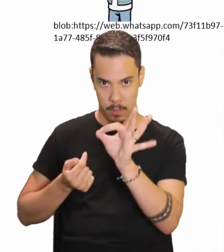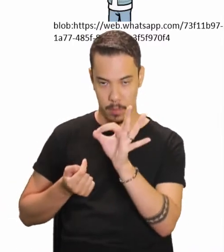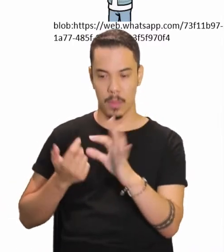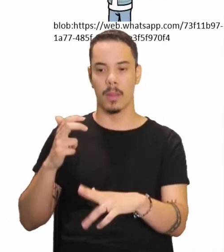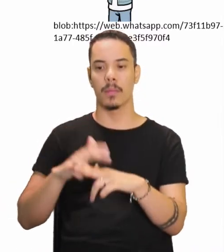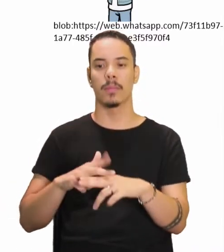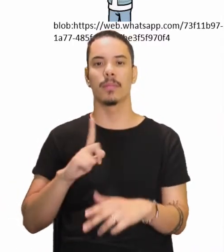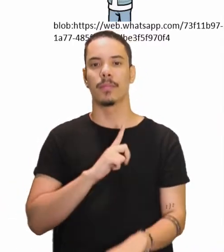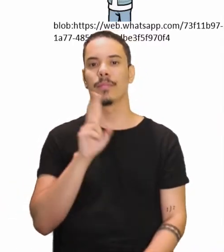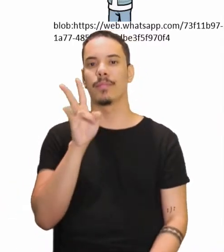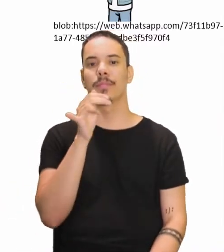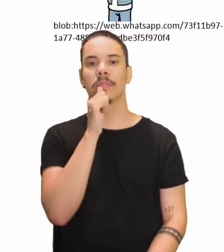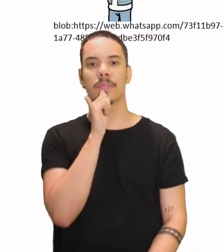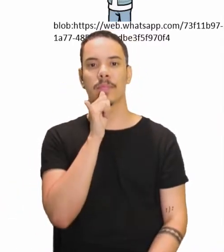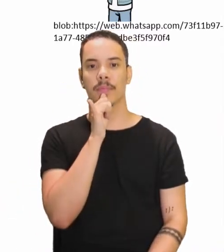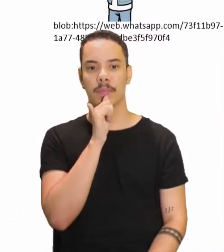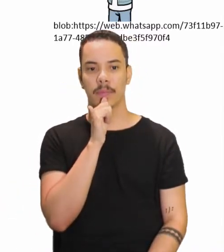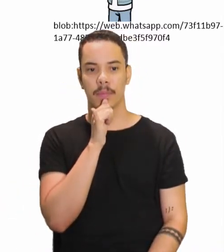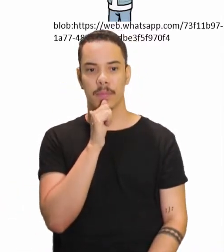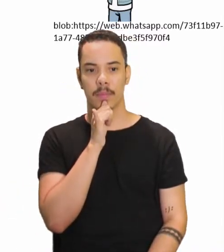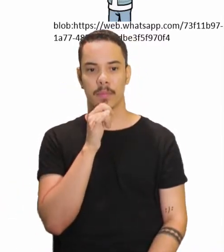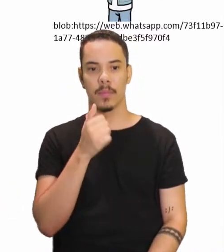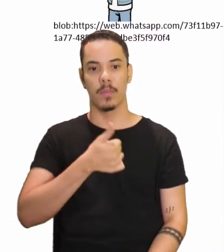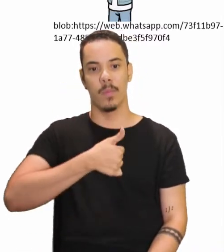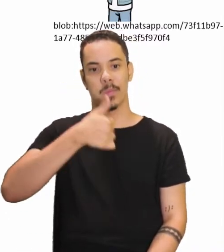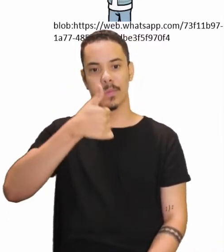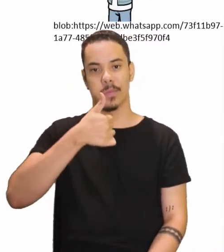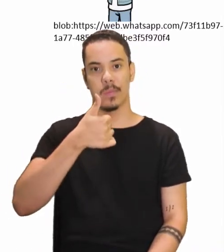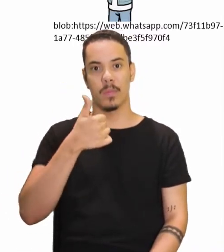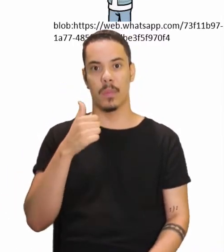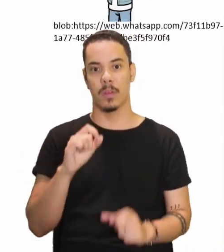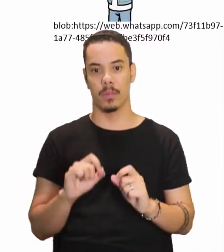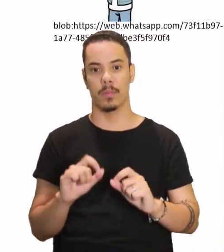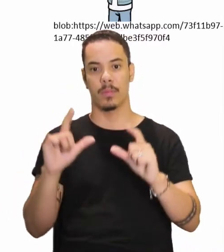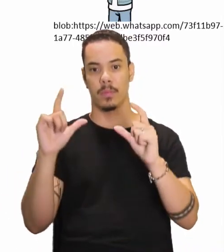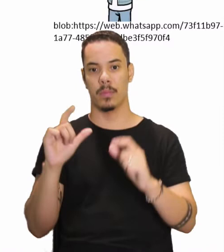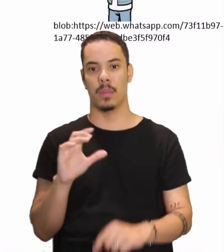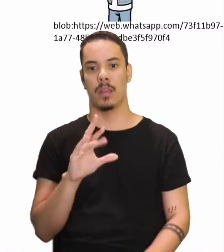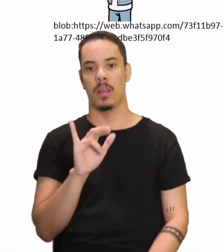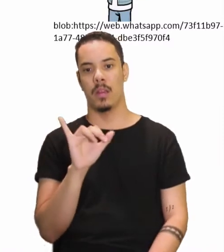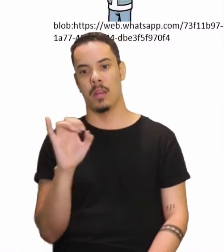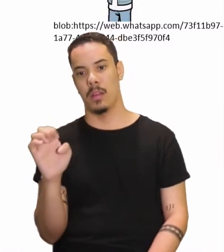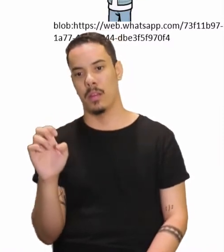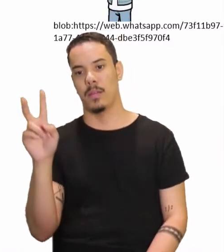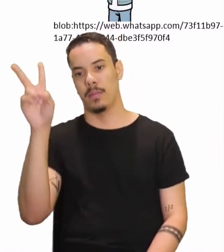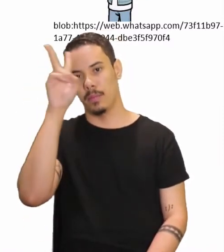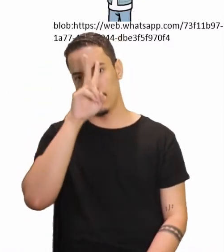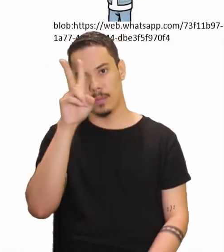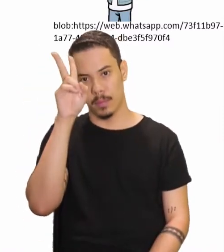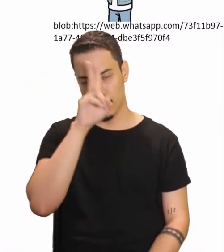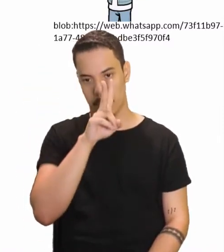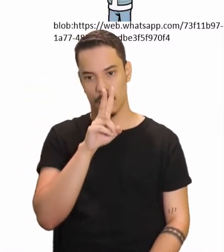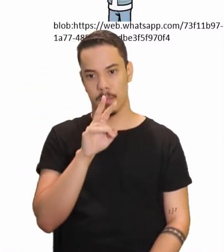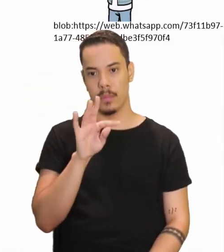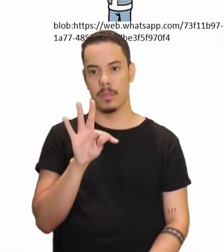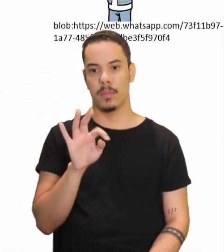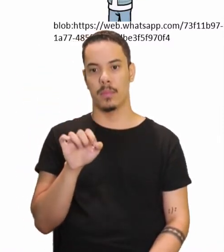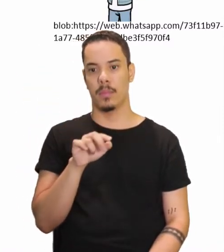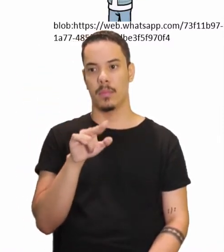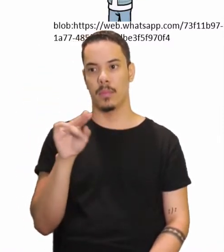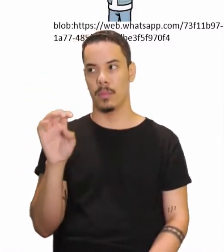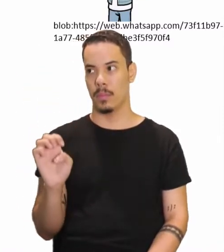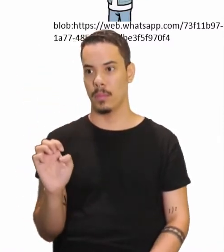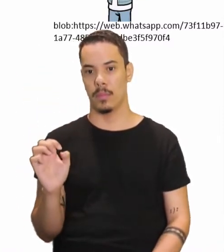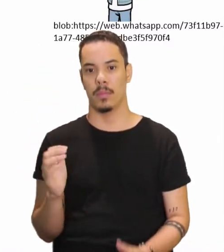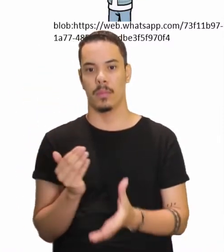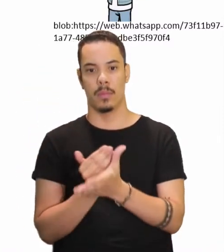2 exemplos aqui do ditongo crescente. Tem uma cárie, e tem história, e tem tênue. Então começa